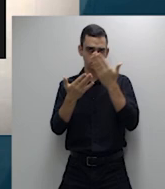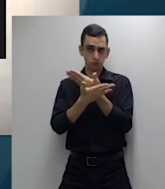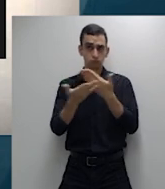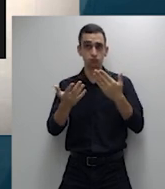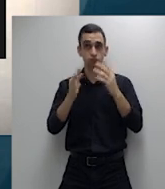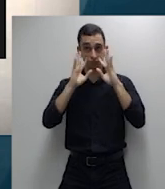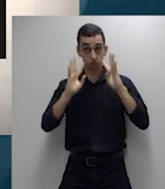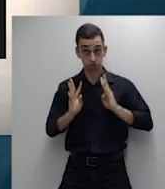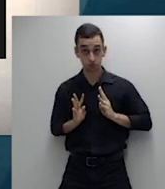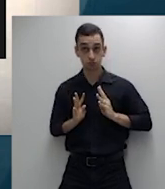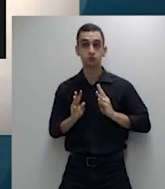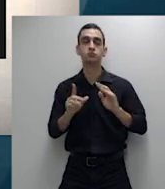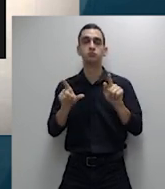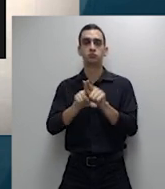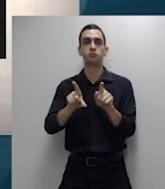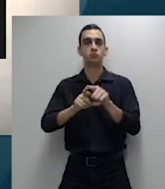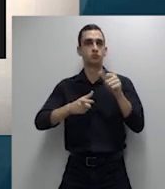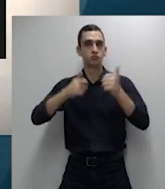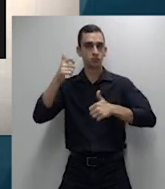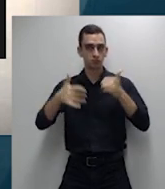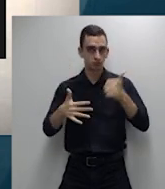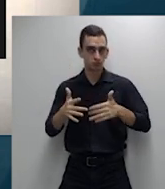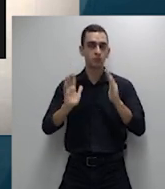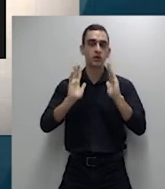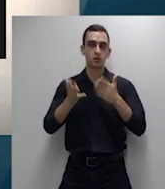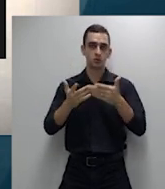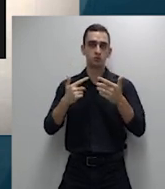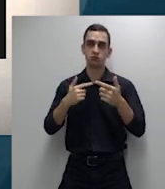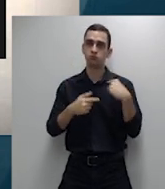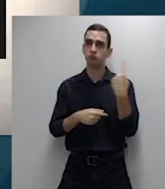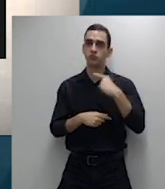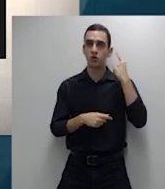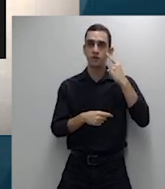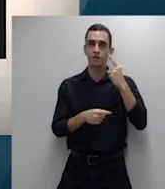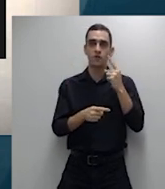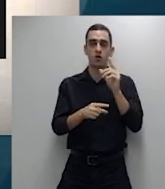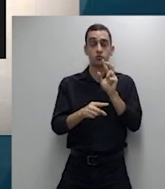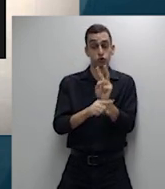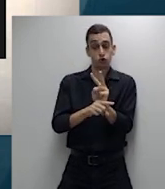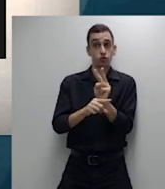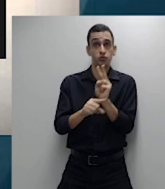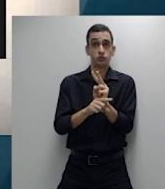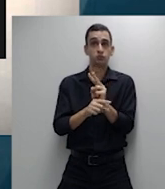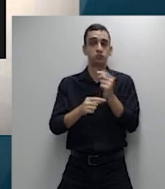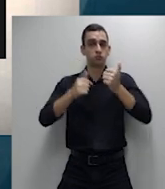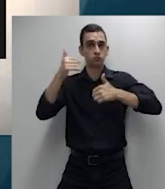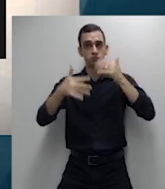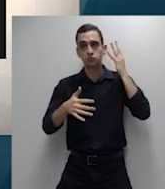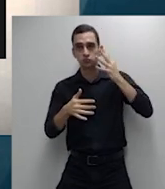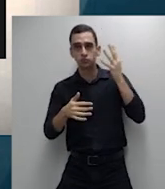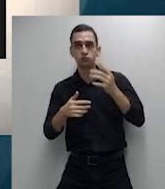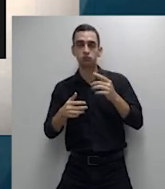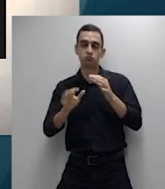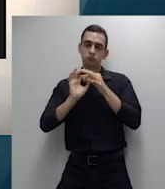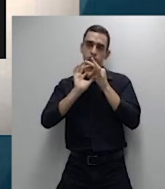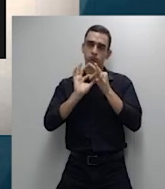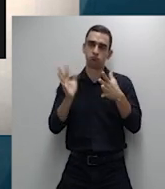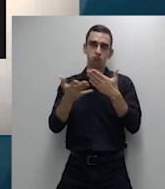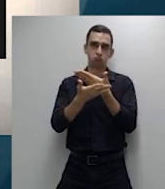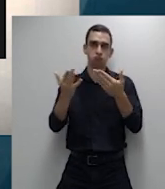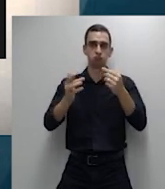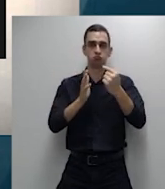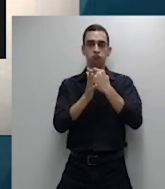nos ou vírus é essa seria ações da Tribuna e e nos colocamos à disposição para eventuais esclarecimentos Boa tarde